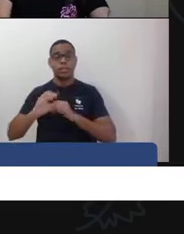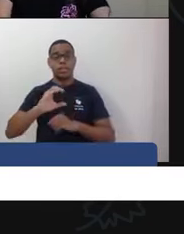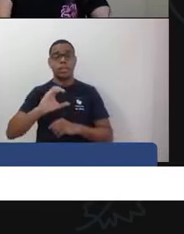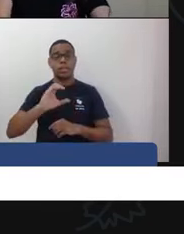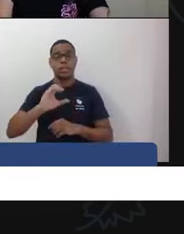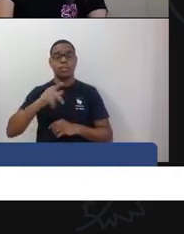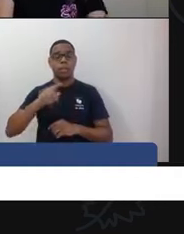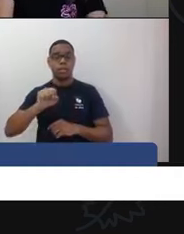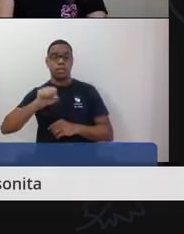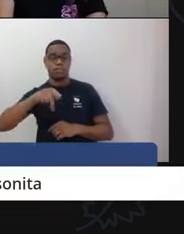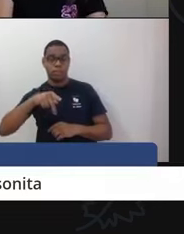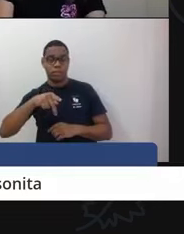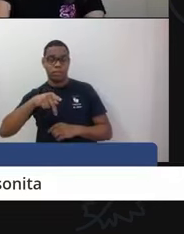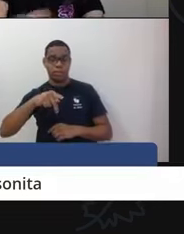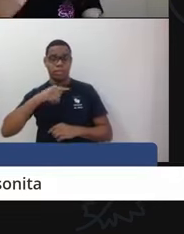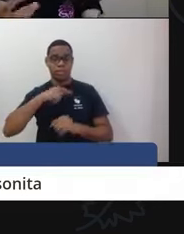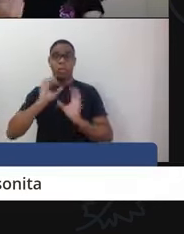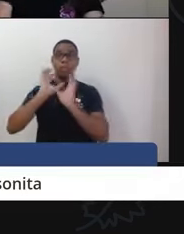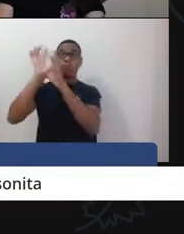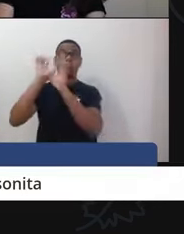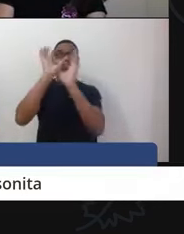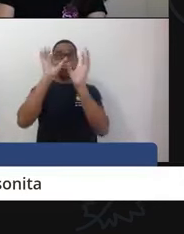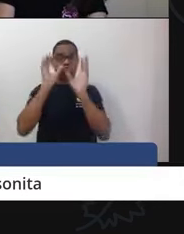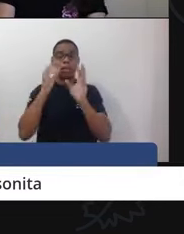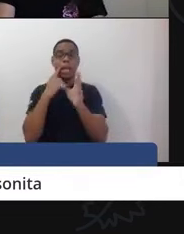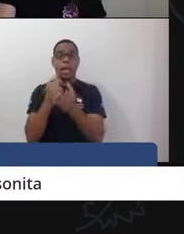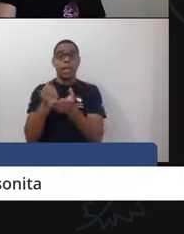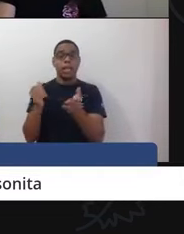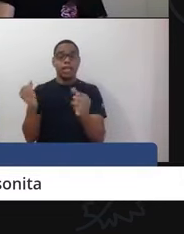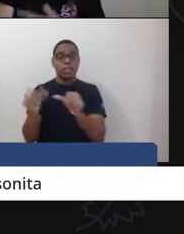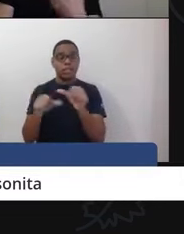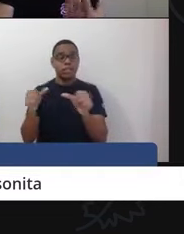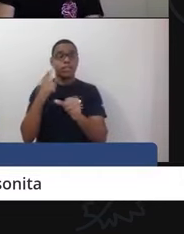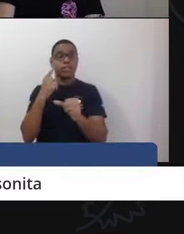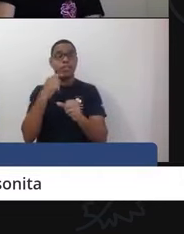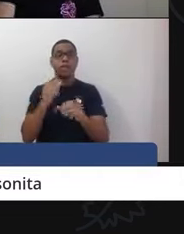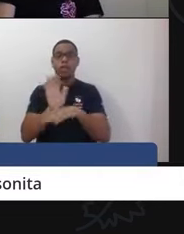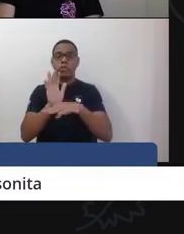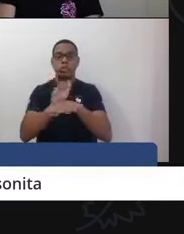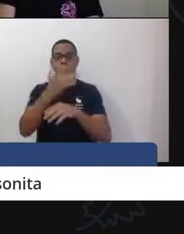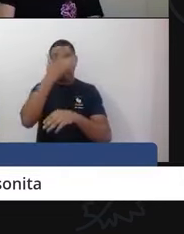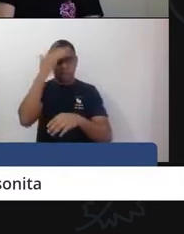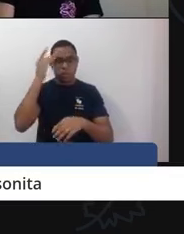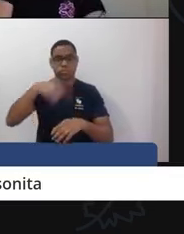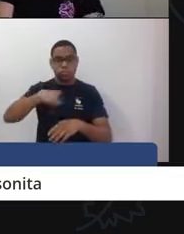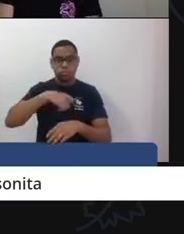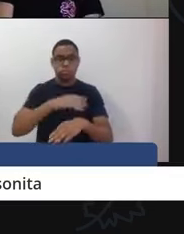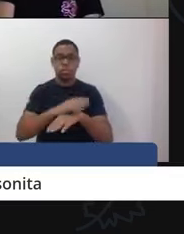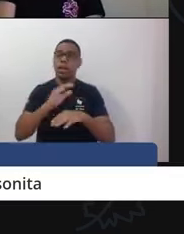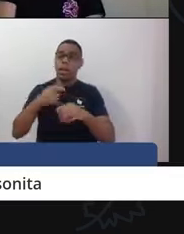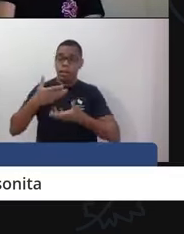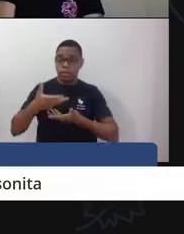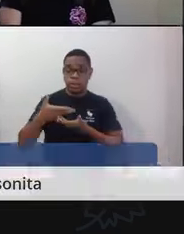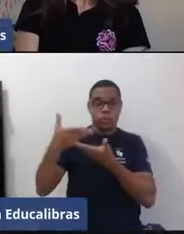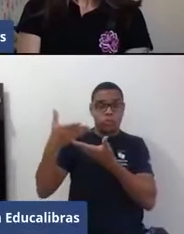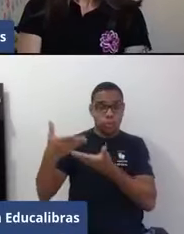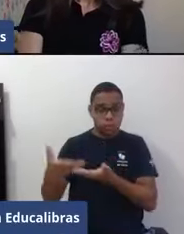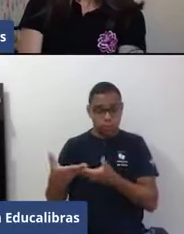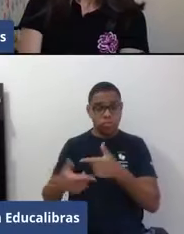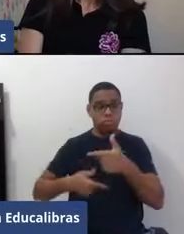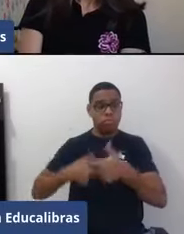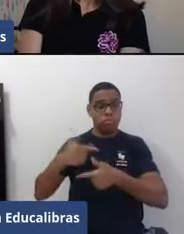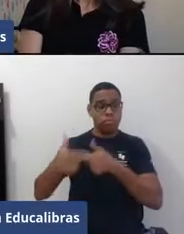CPSP, do basquete, e ele estava reativando o CADEVI, ajudando o pessoal do CADEVI. Ele me convidou para trabalhar